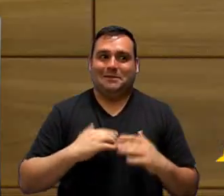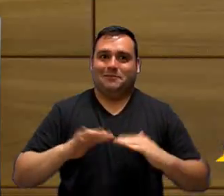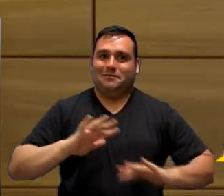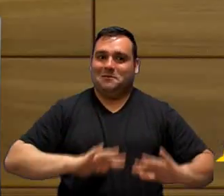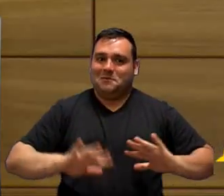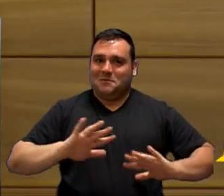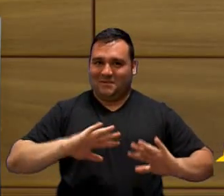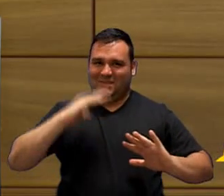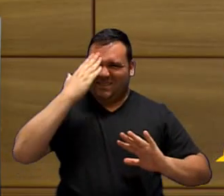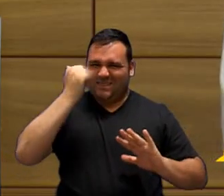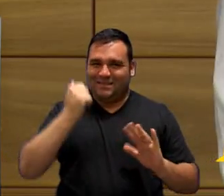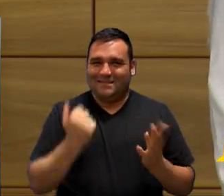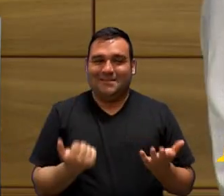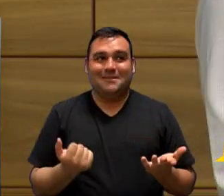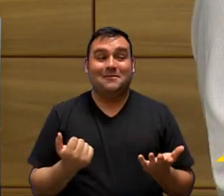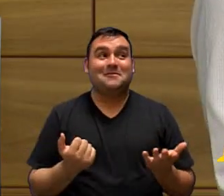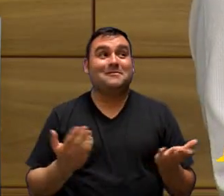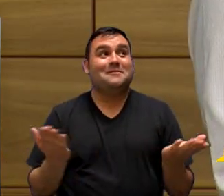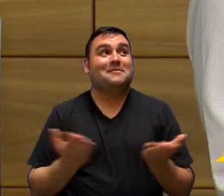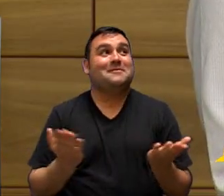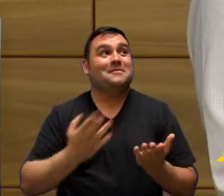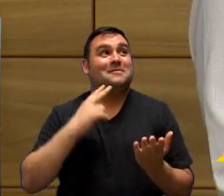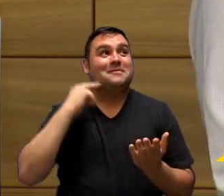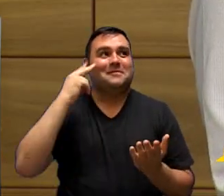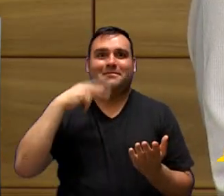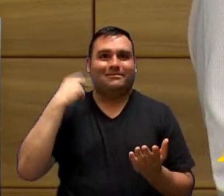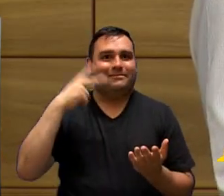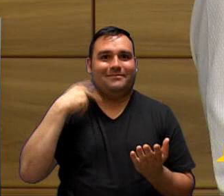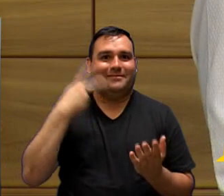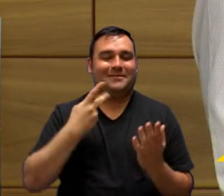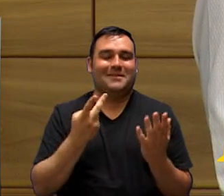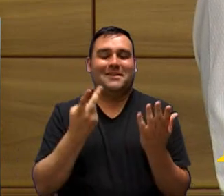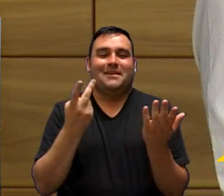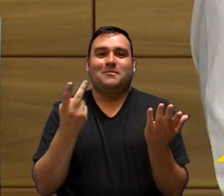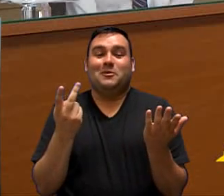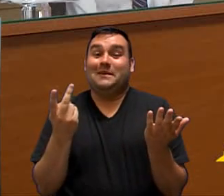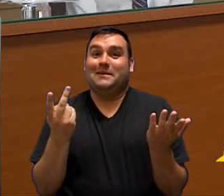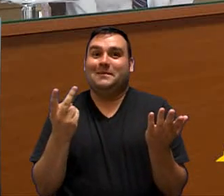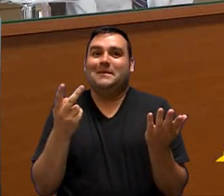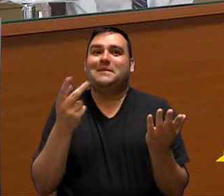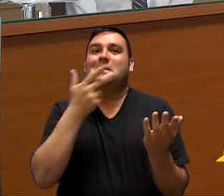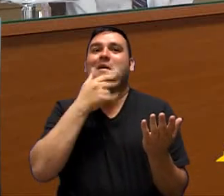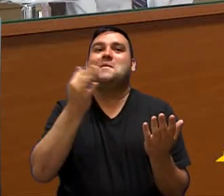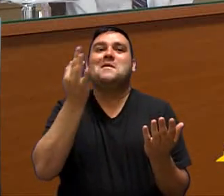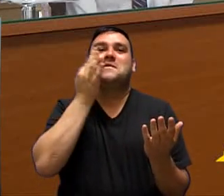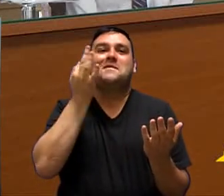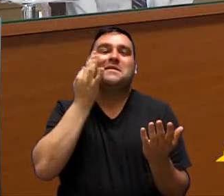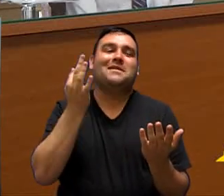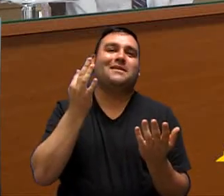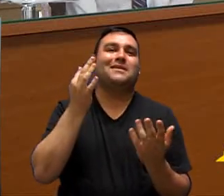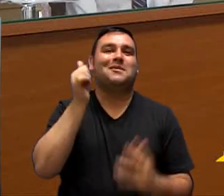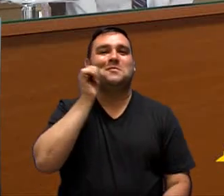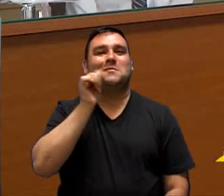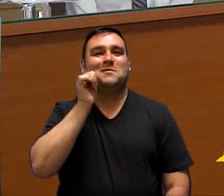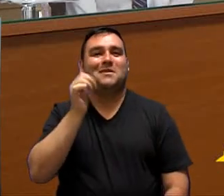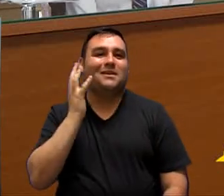Ressabiado, sabe como que é? Cumprimentar o vereador Renan, cumprimentar o presidente Dini, vereador Yara,